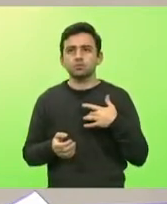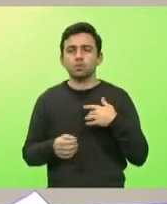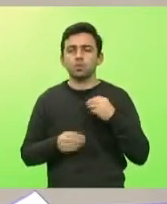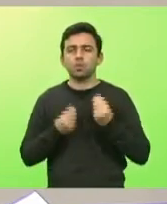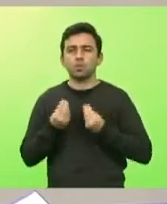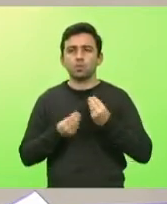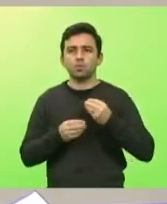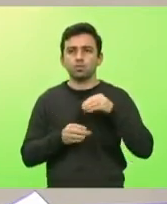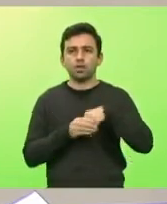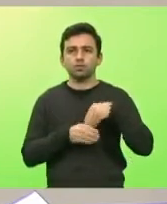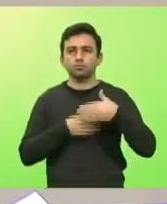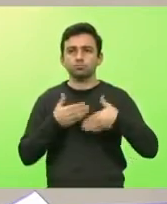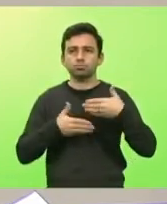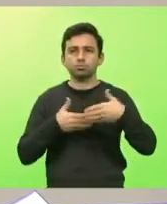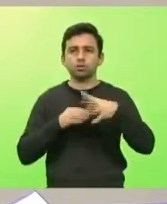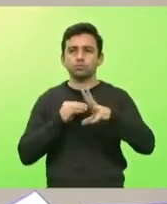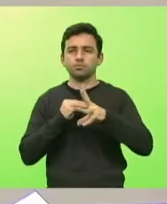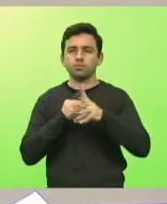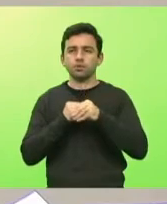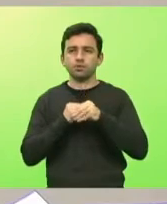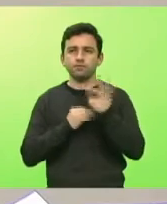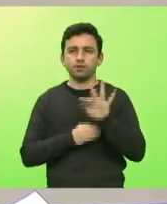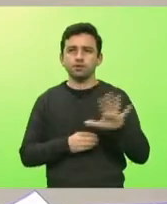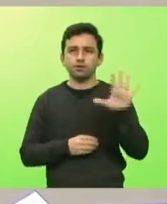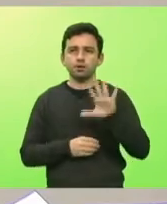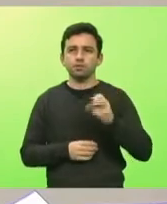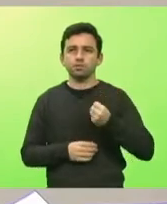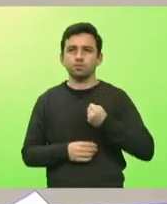da emenda parlamentar federal número